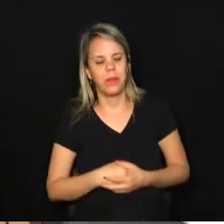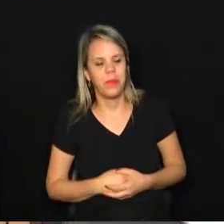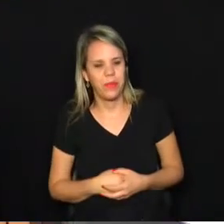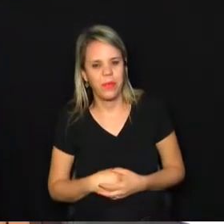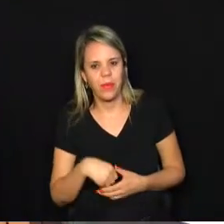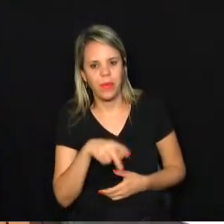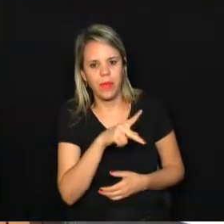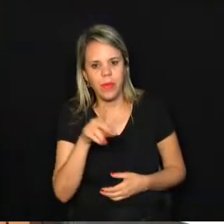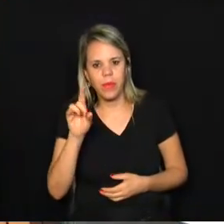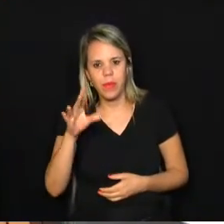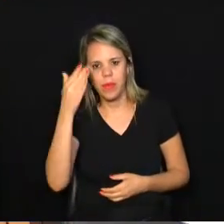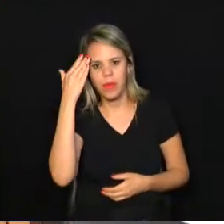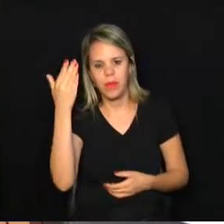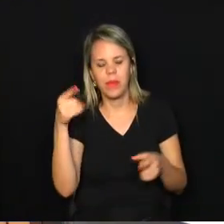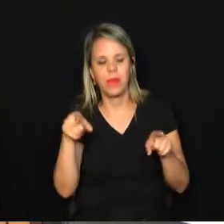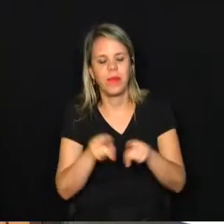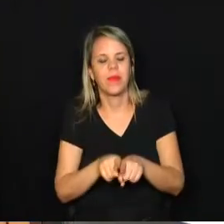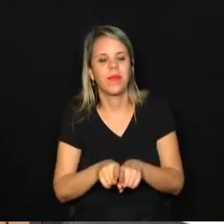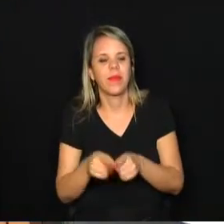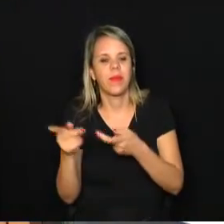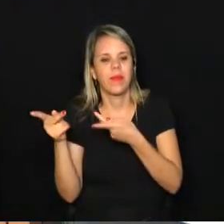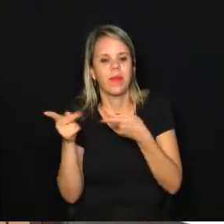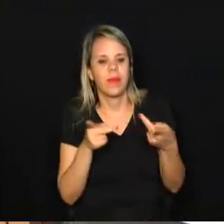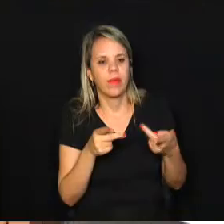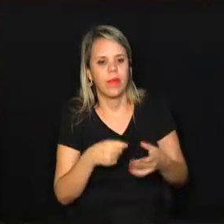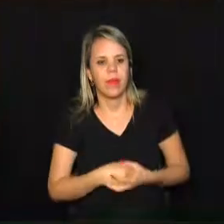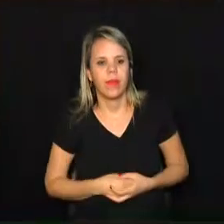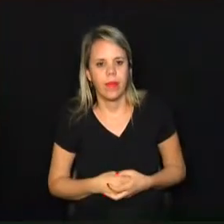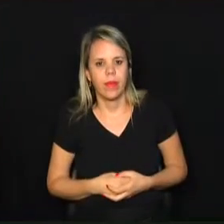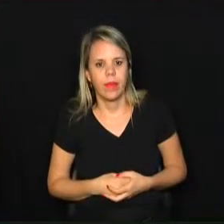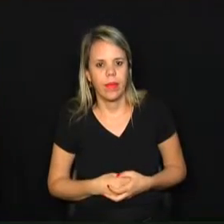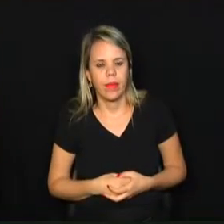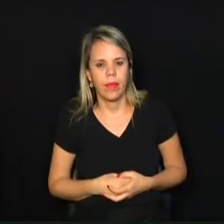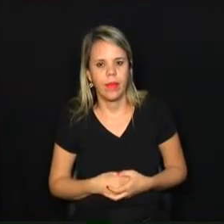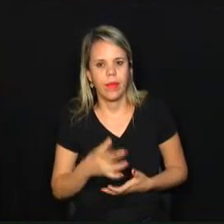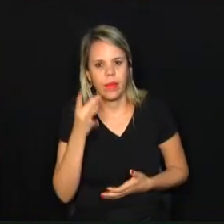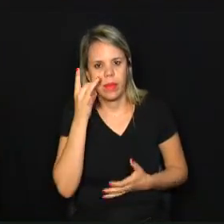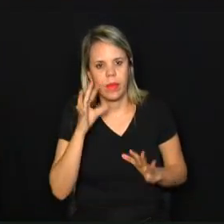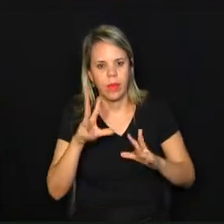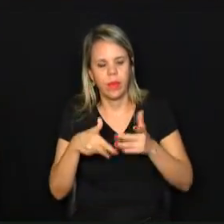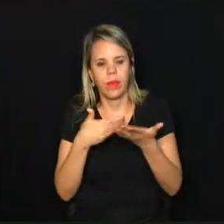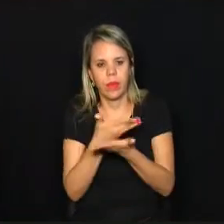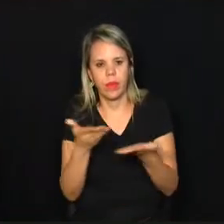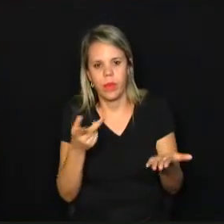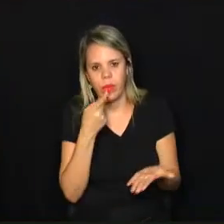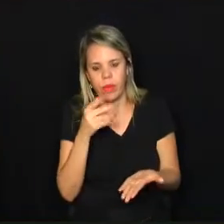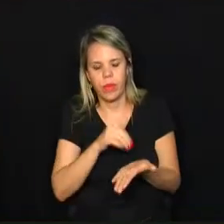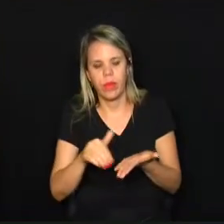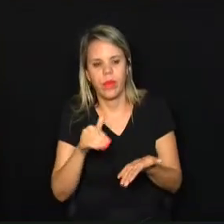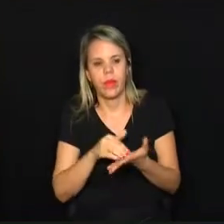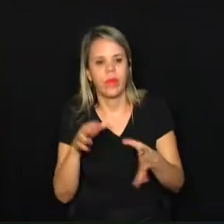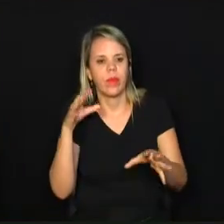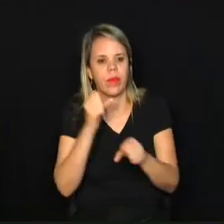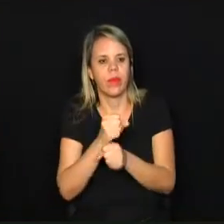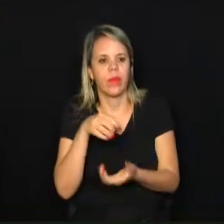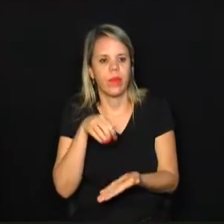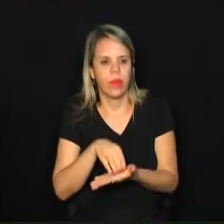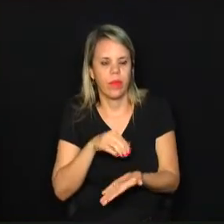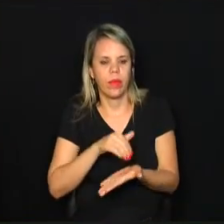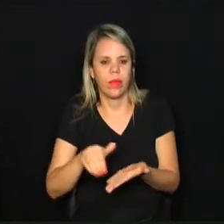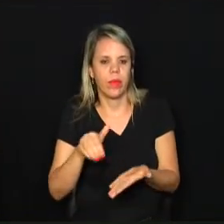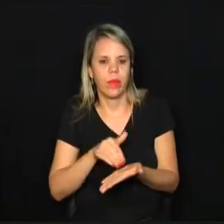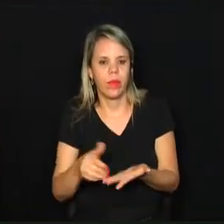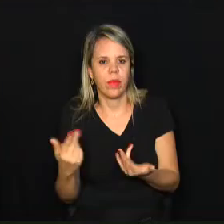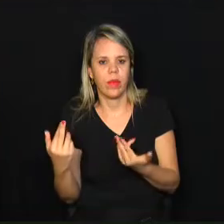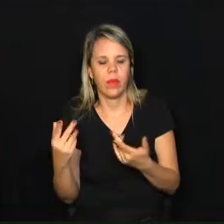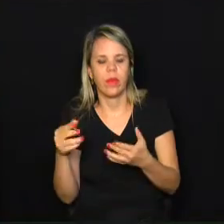Presidente, só agradecer também o convite e a presença de todos, dizer que a Secretaria de Finanças, como a de Assuntos